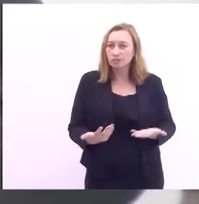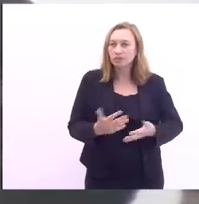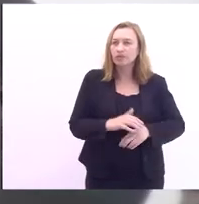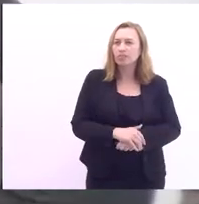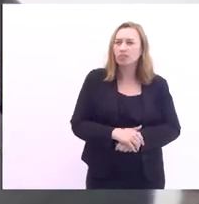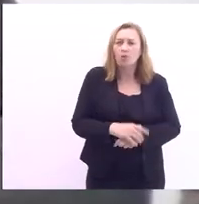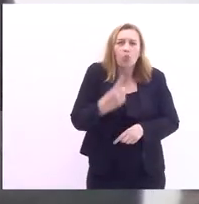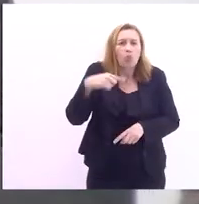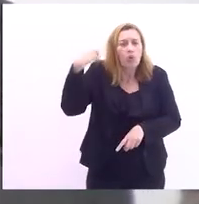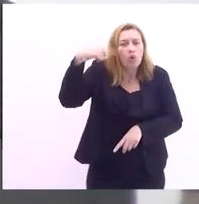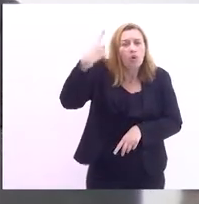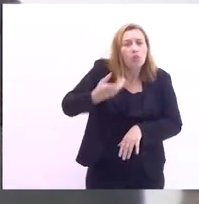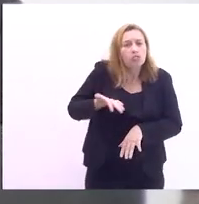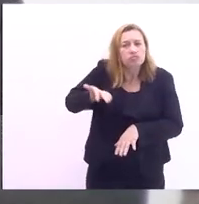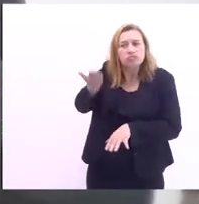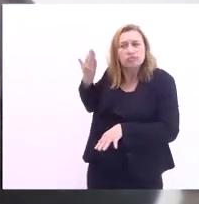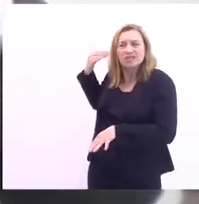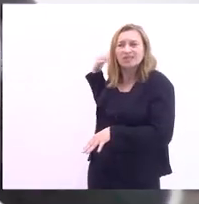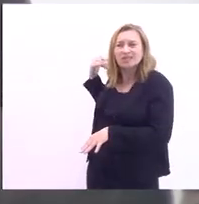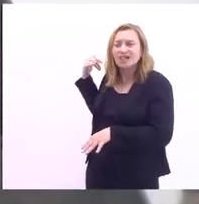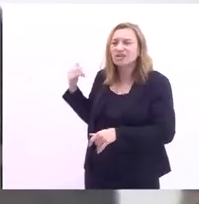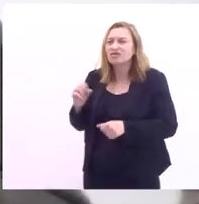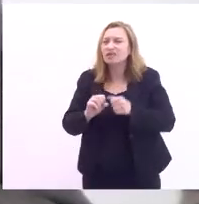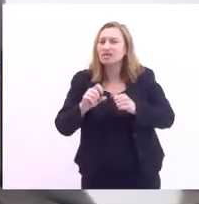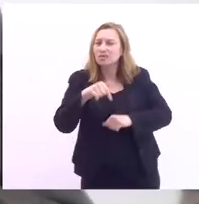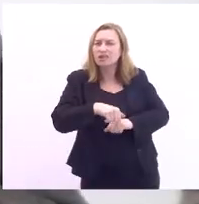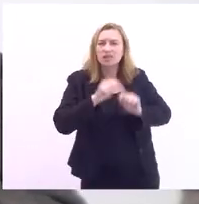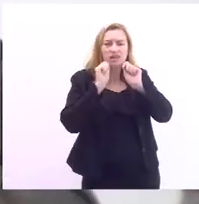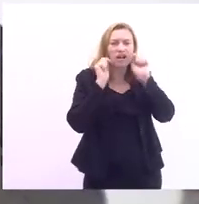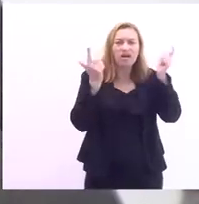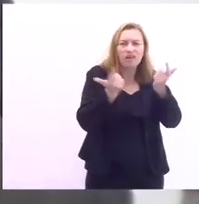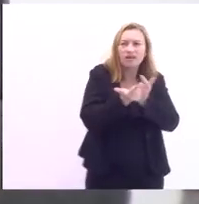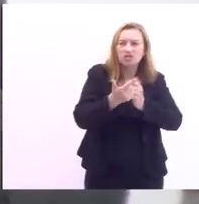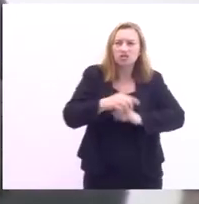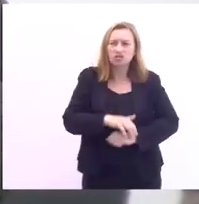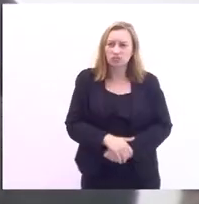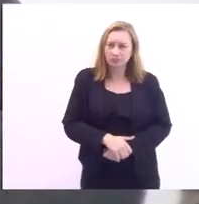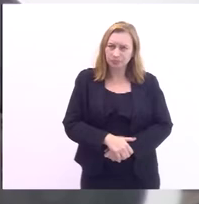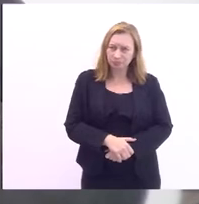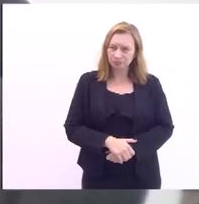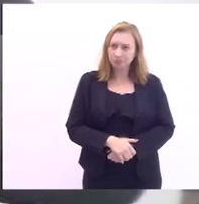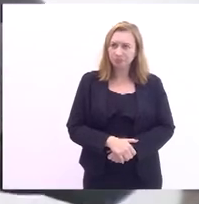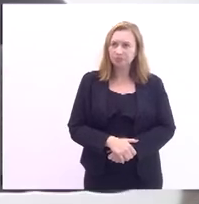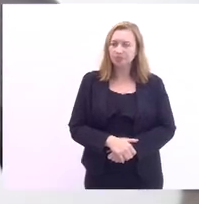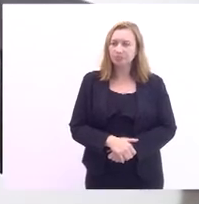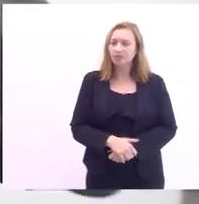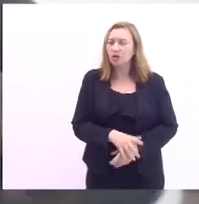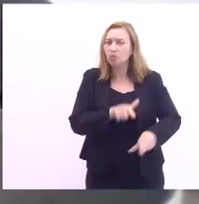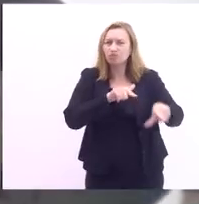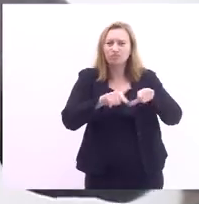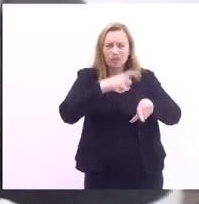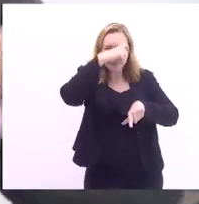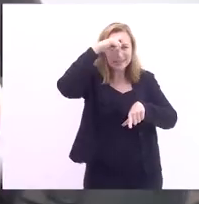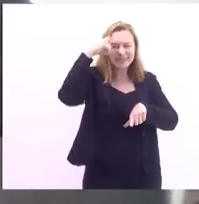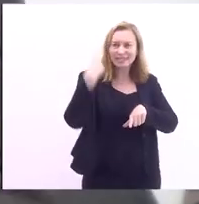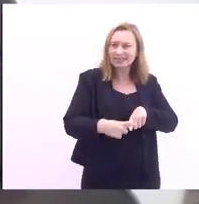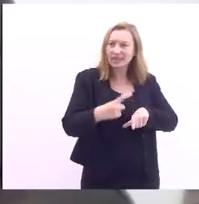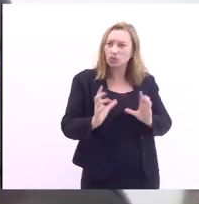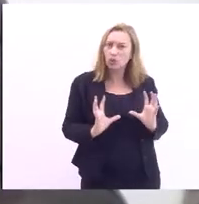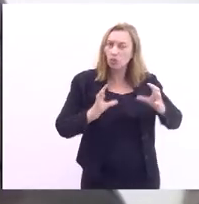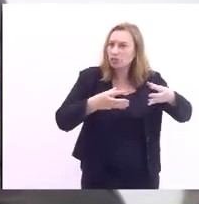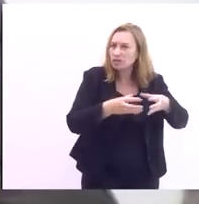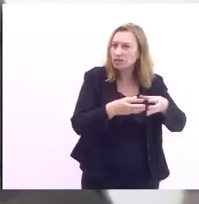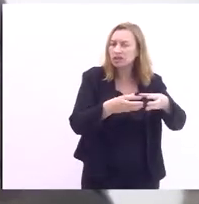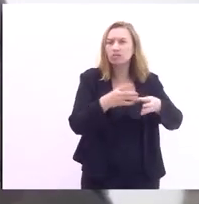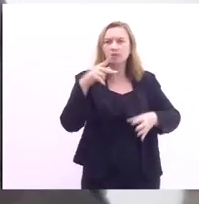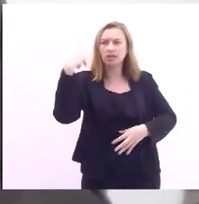Foi uma loucura na época. Fizemos aqui na Assembleia Legislativa um trabalho árduo, inclusive uma comissão parlamentar